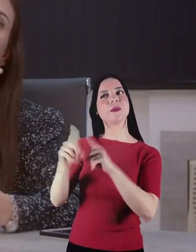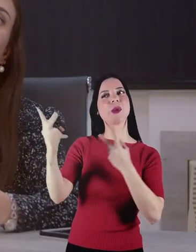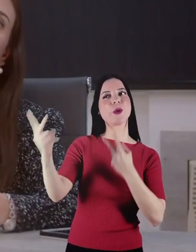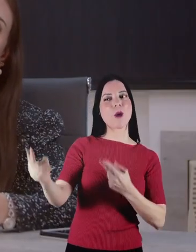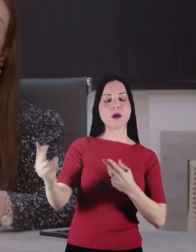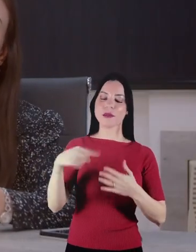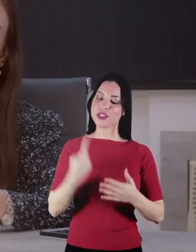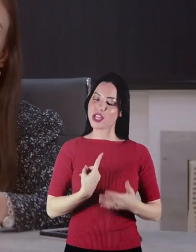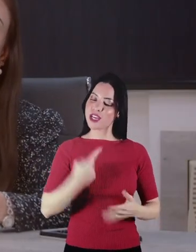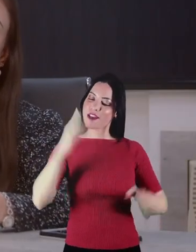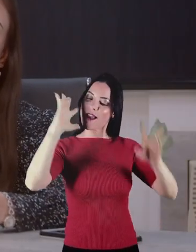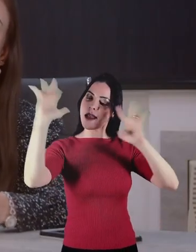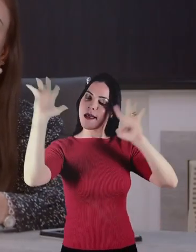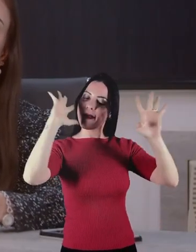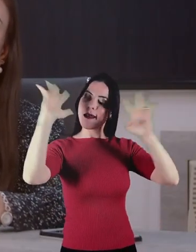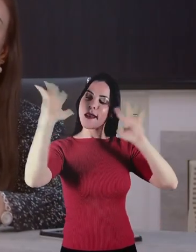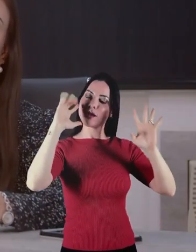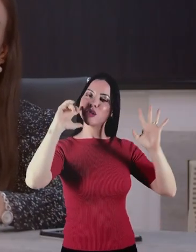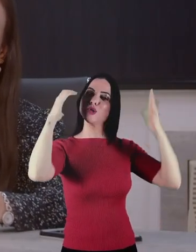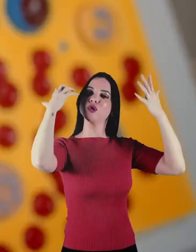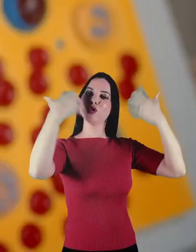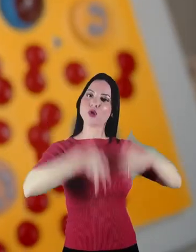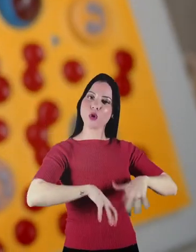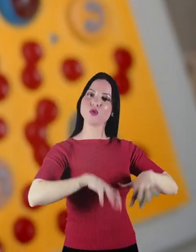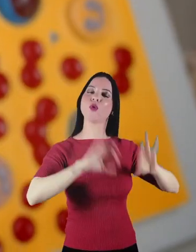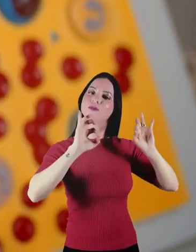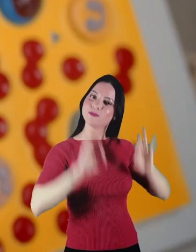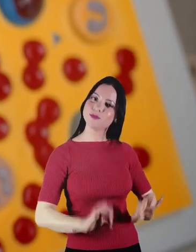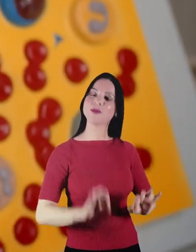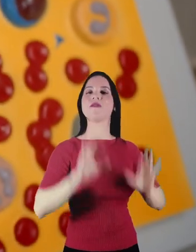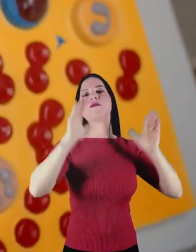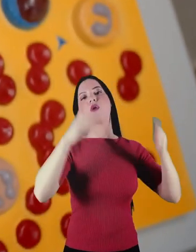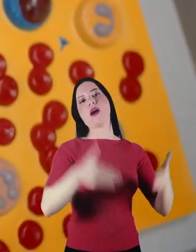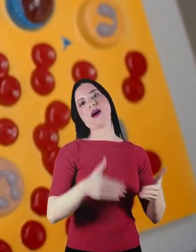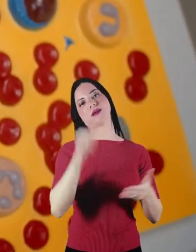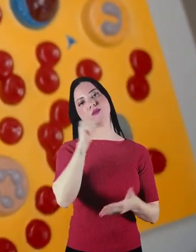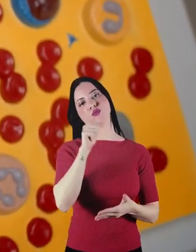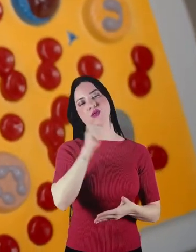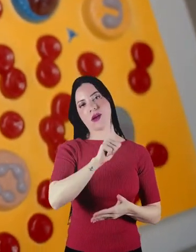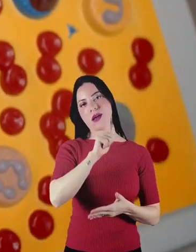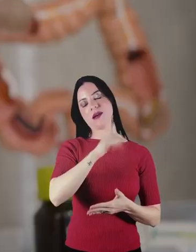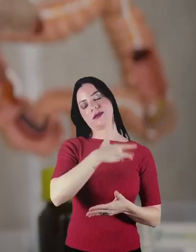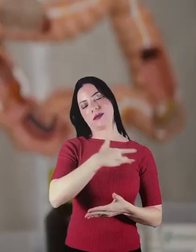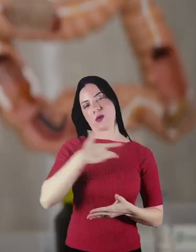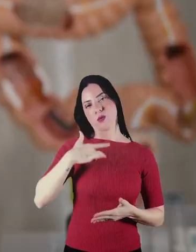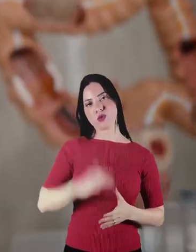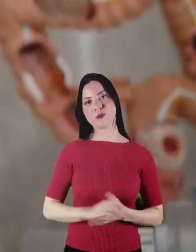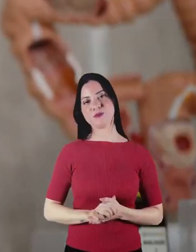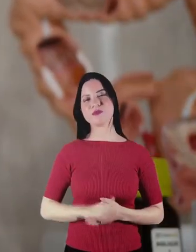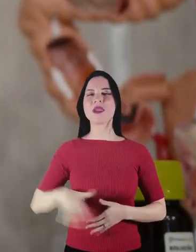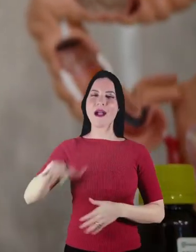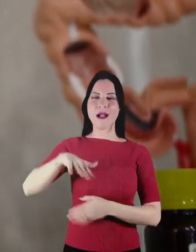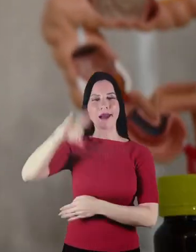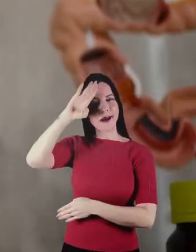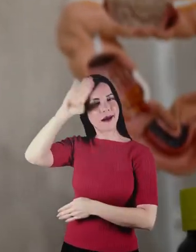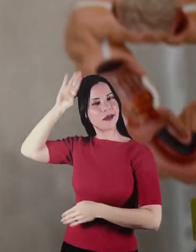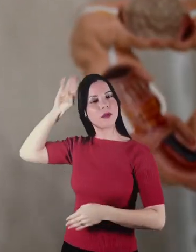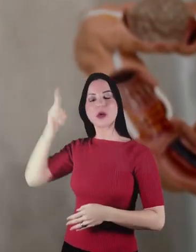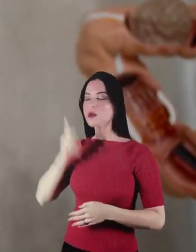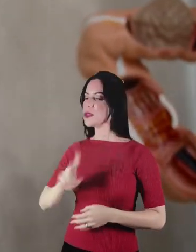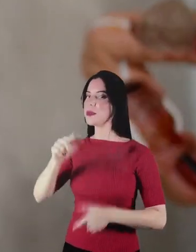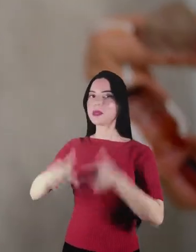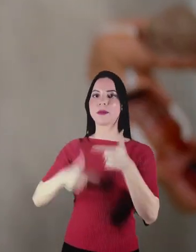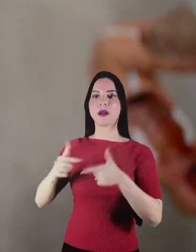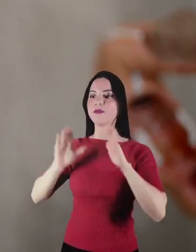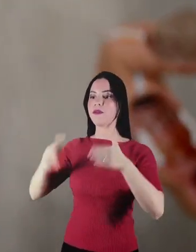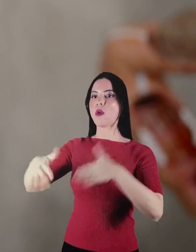soluções mais voltadas para saúde da mulher. Dentro da minha jornada acadêmica, eu sempre trabalhei com câncer.